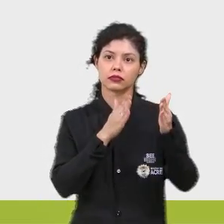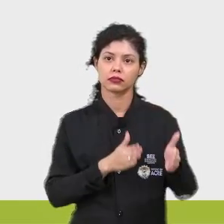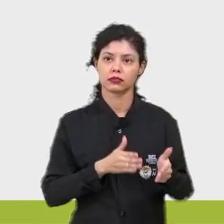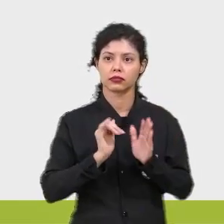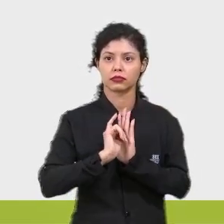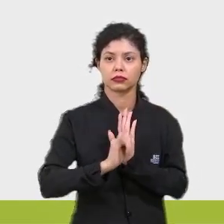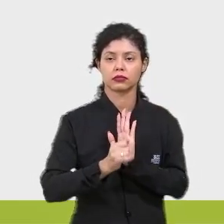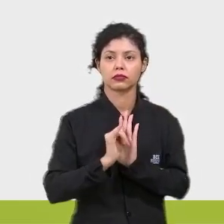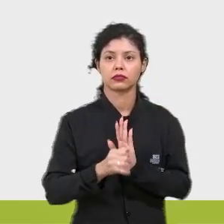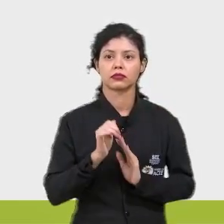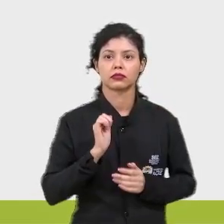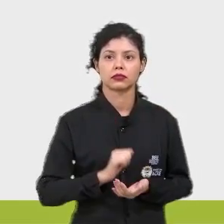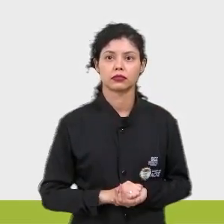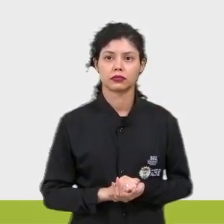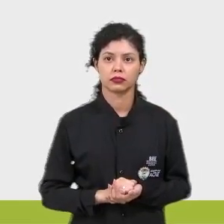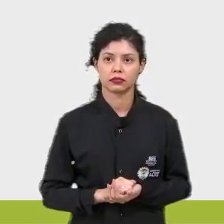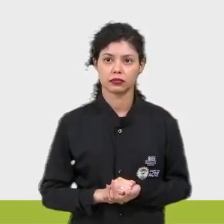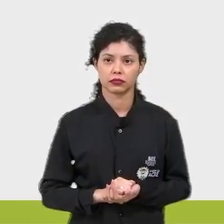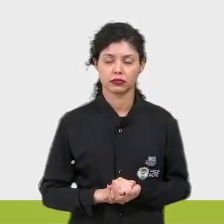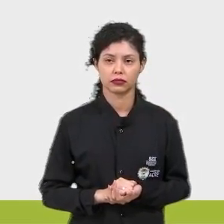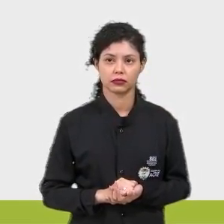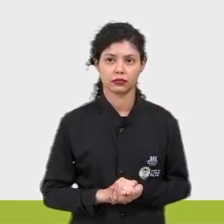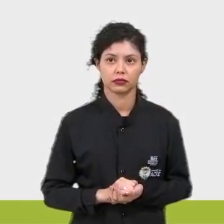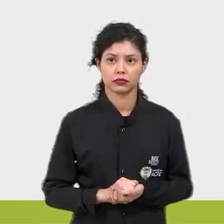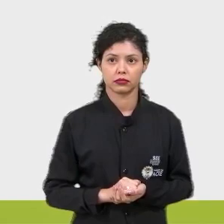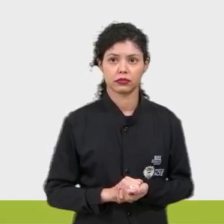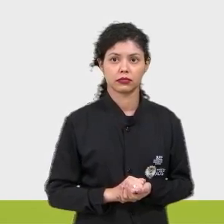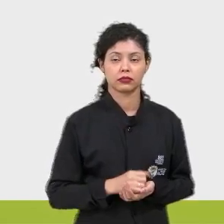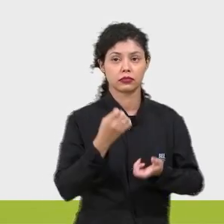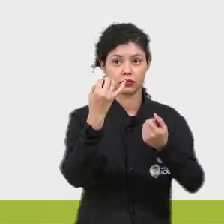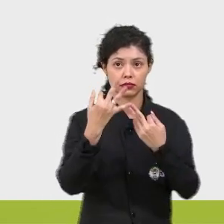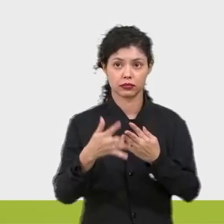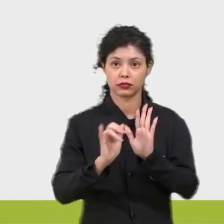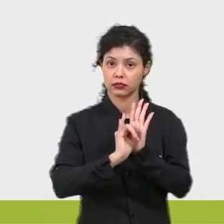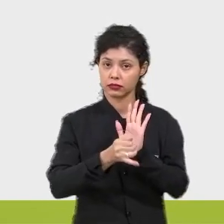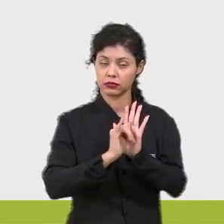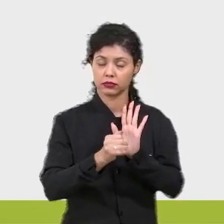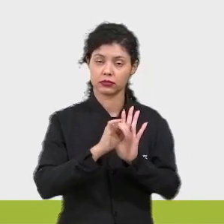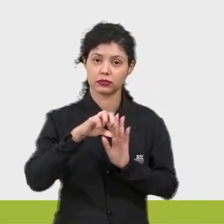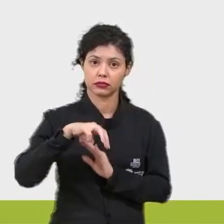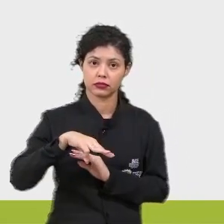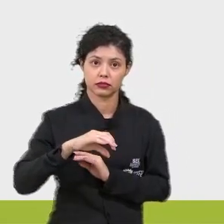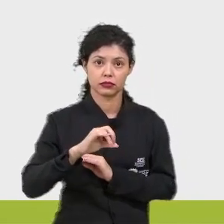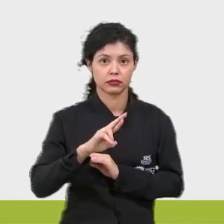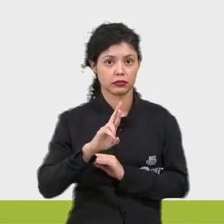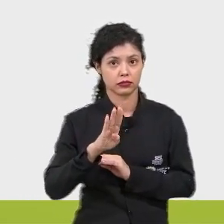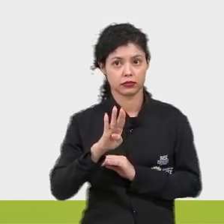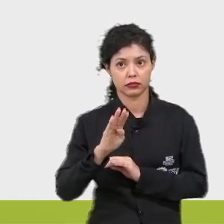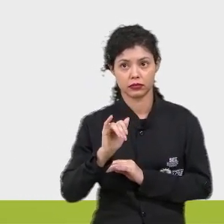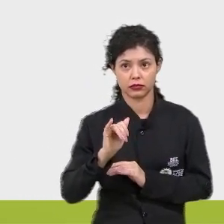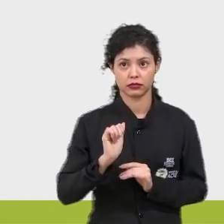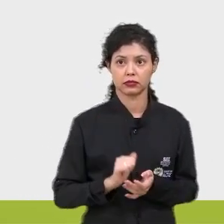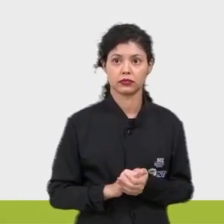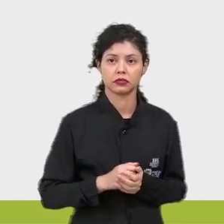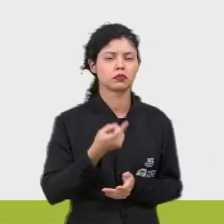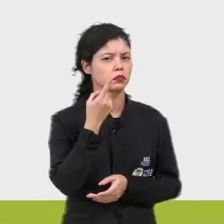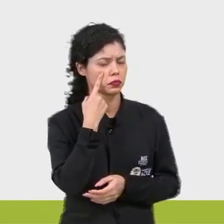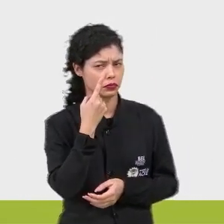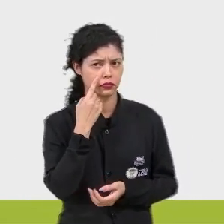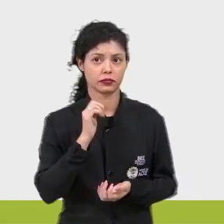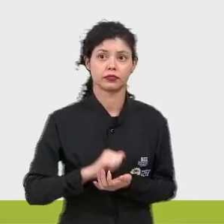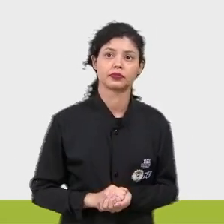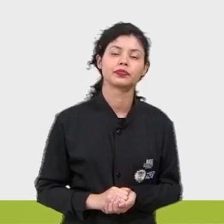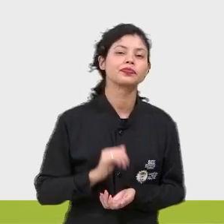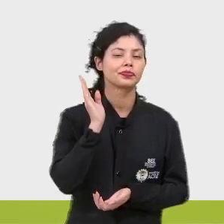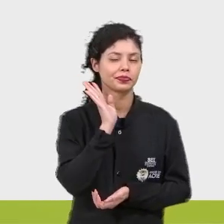Liesel Meminge, é contada por uma narradora mórbida,